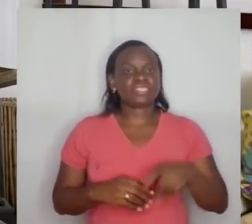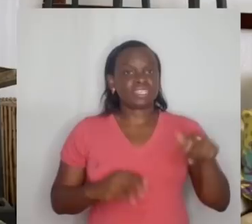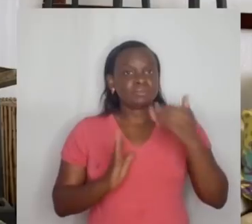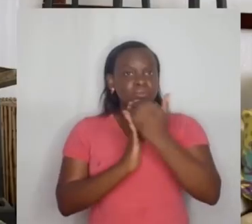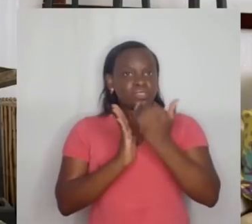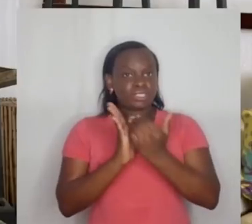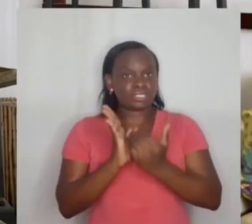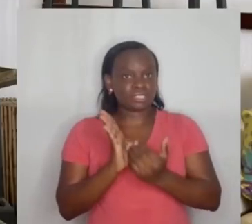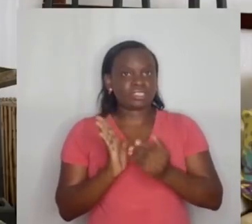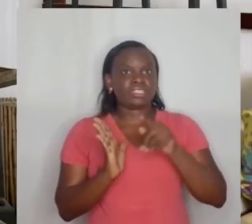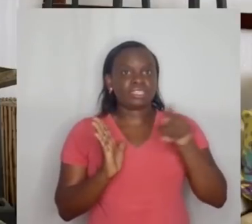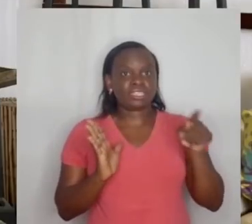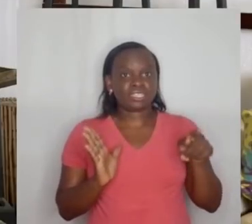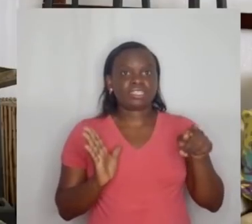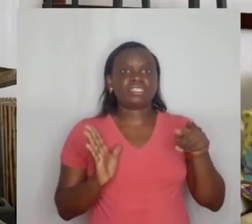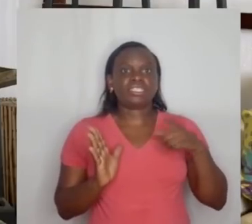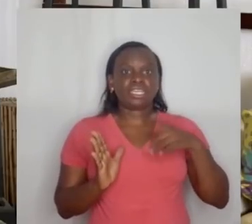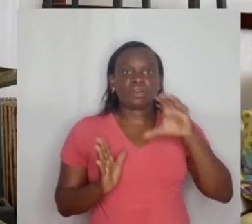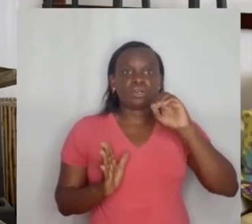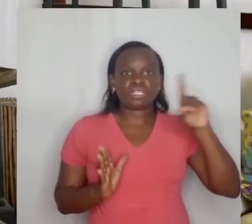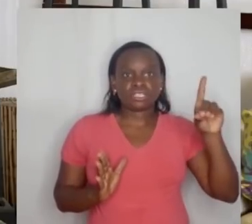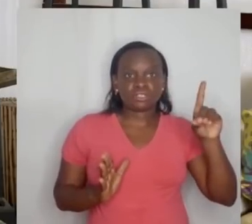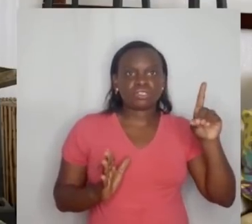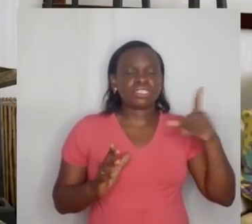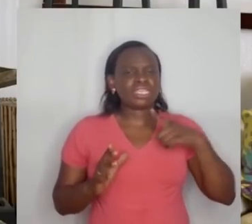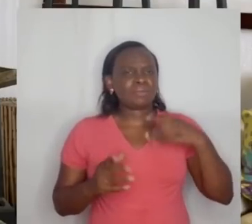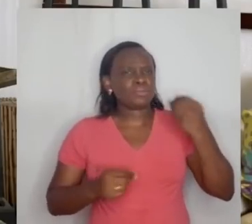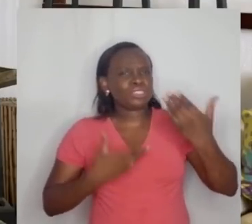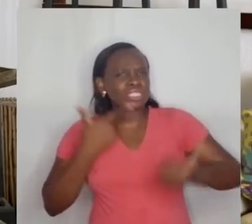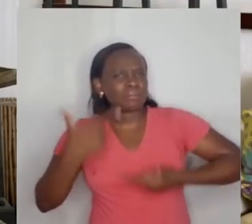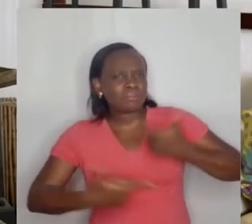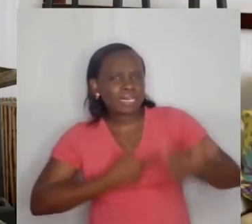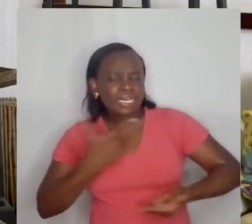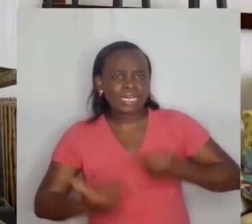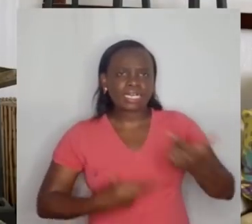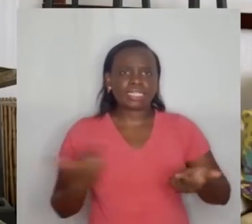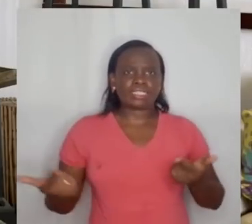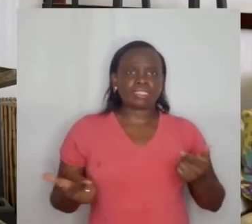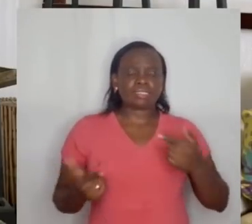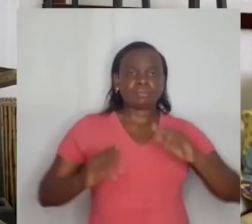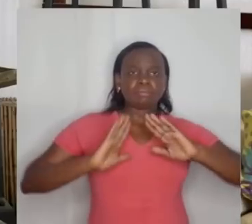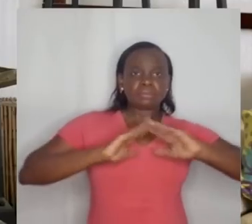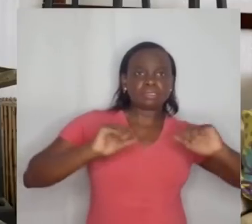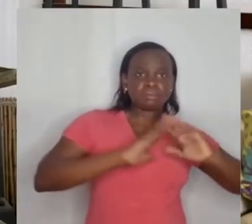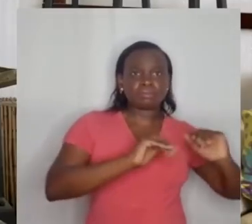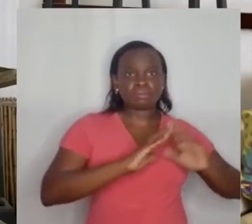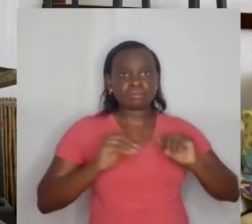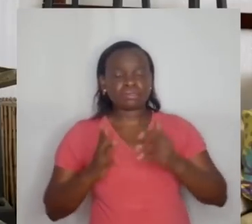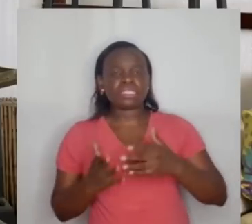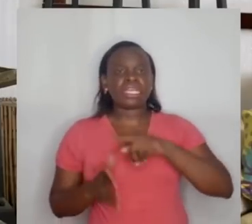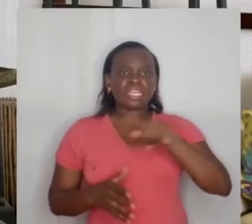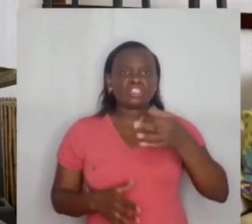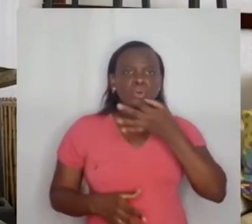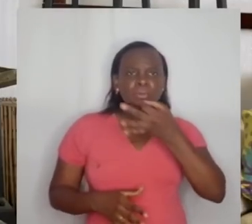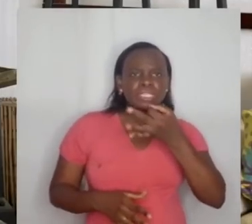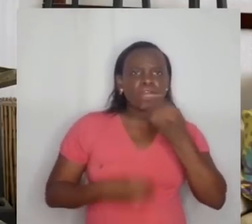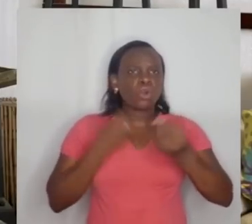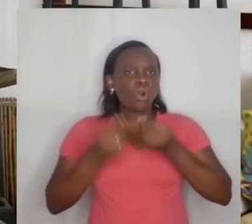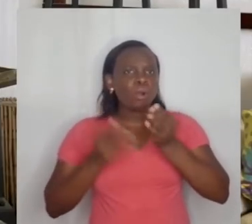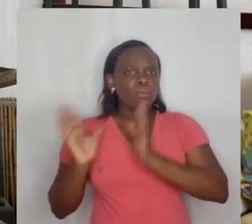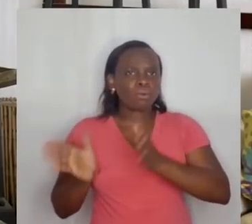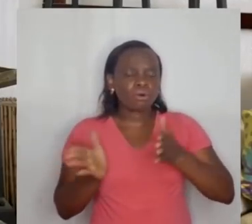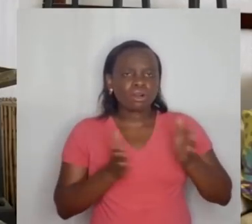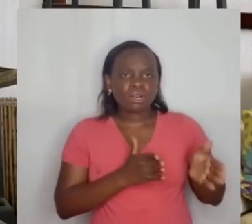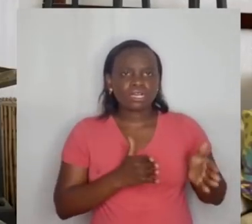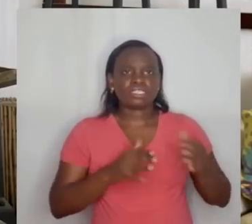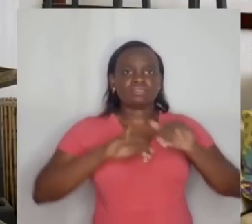Esses programas, apesar dos coordenadores estarem repletos de trabalhos, de solicitações, opinaram na